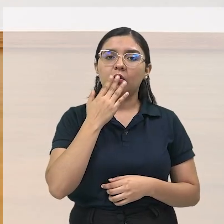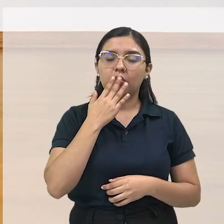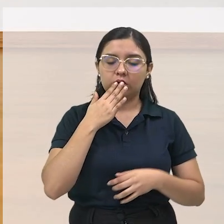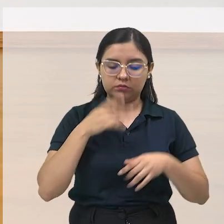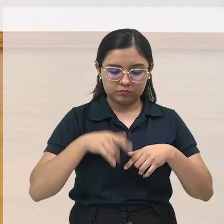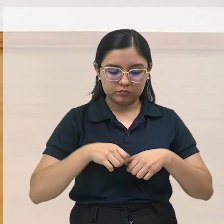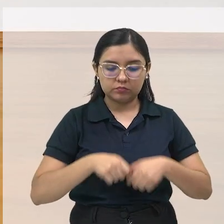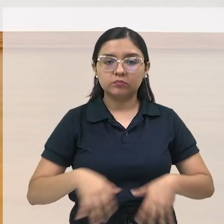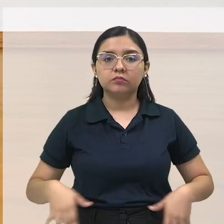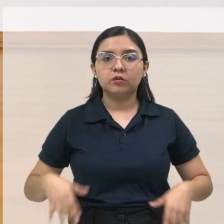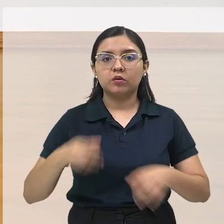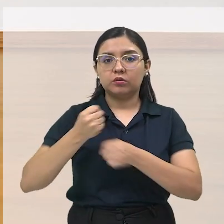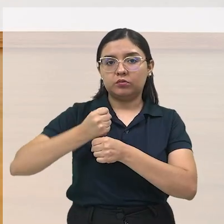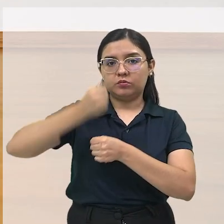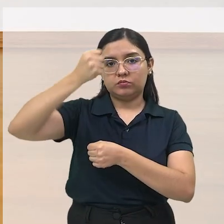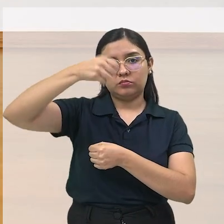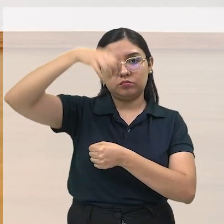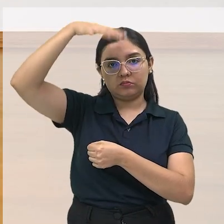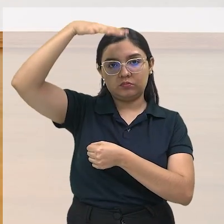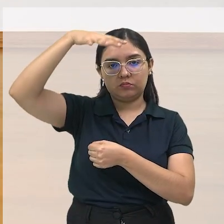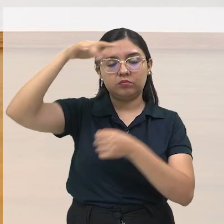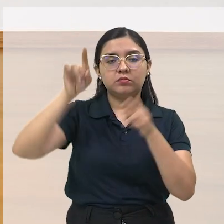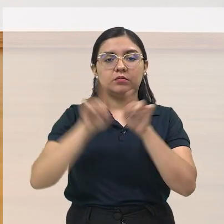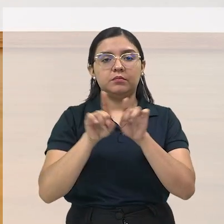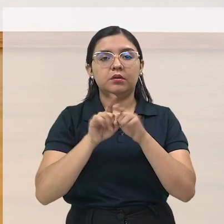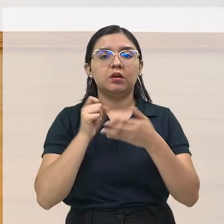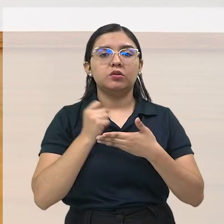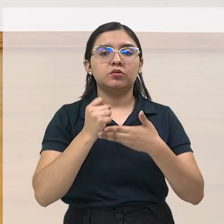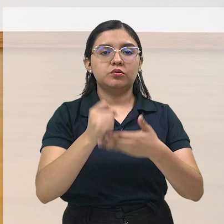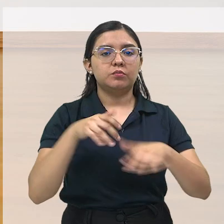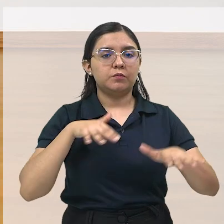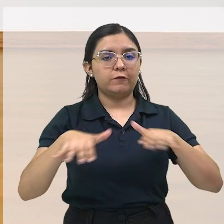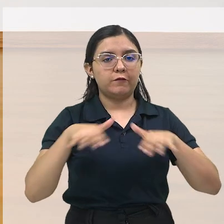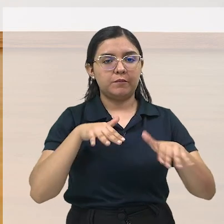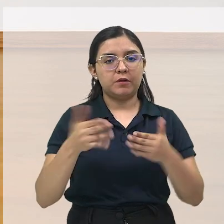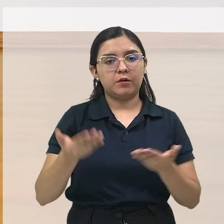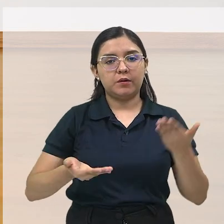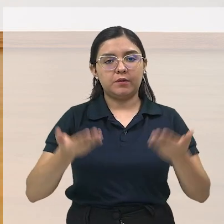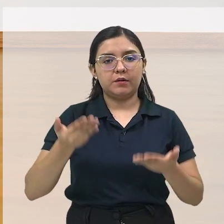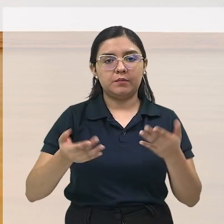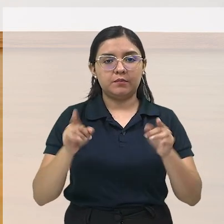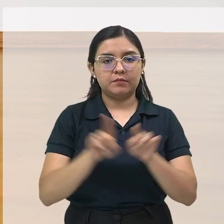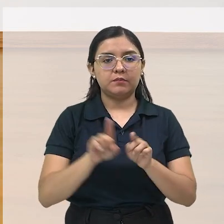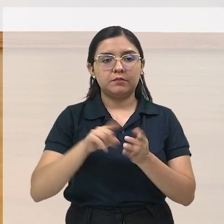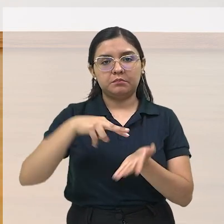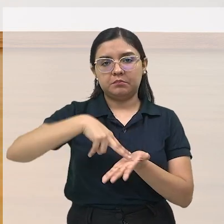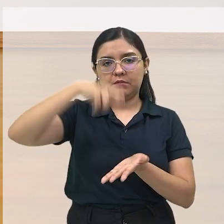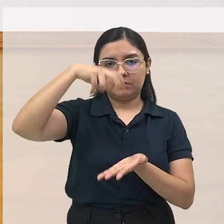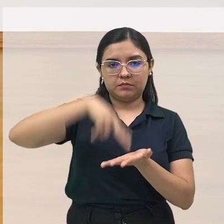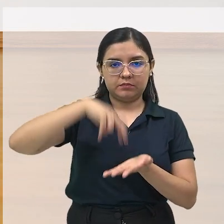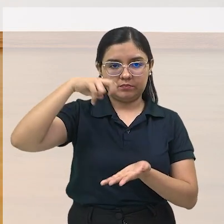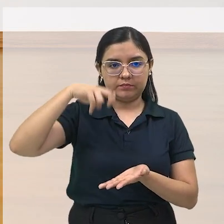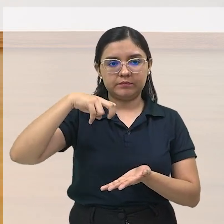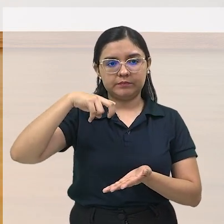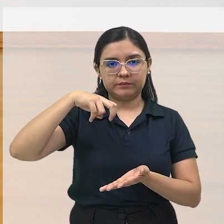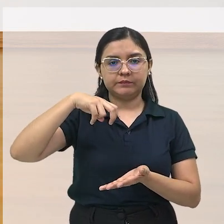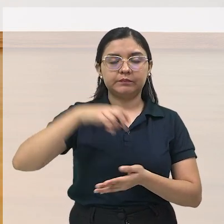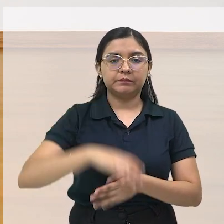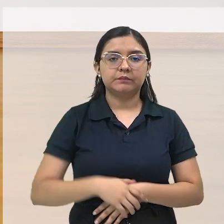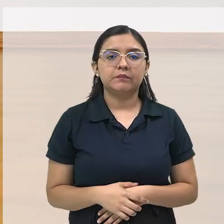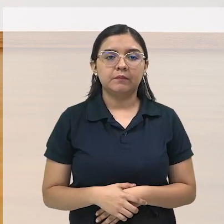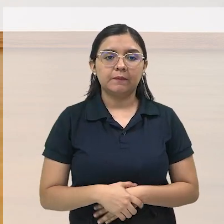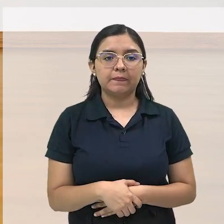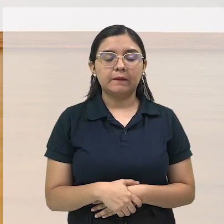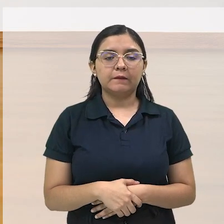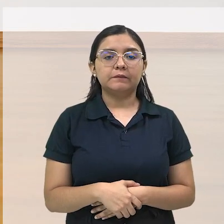coloridas, da sua sombrinha colorida, que ela auxilia também nos movimentos acrobáticos que os bailarinos têm, que os